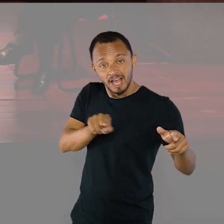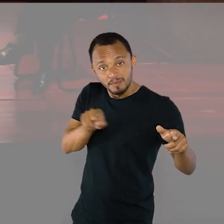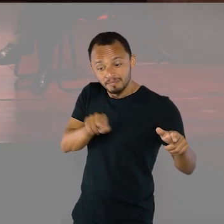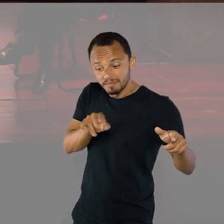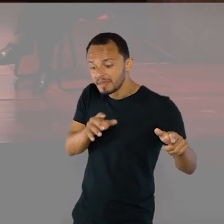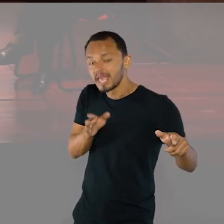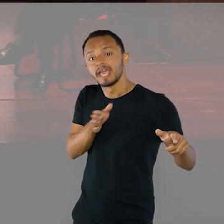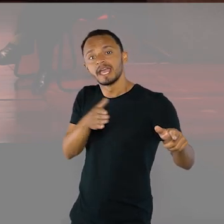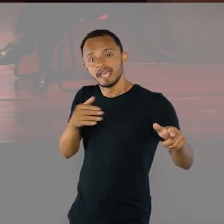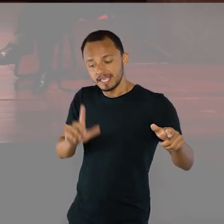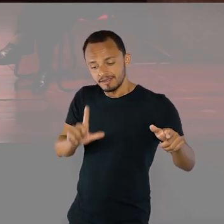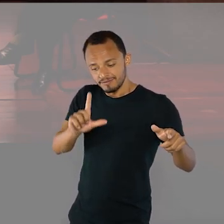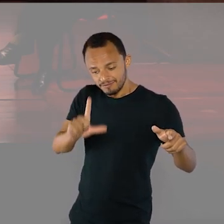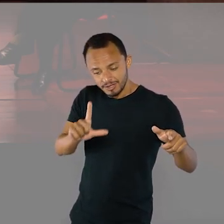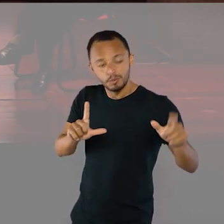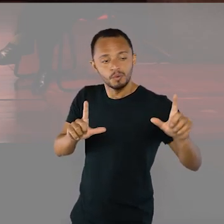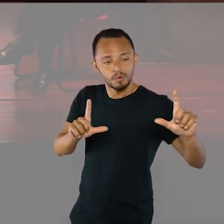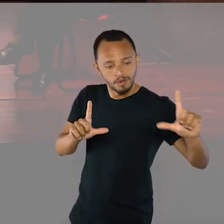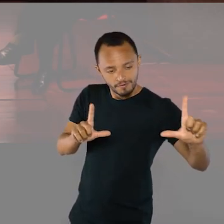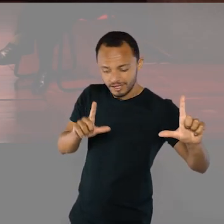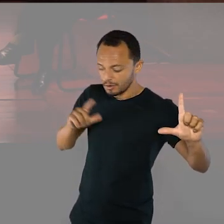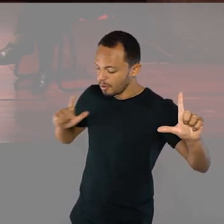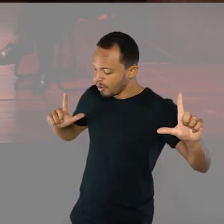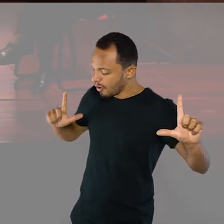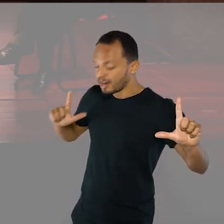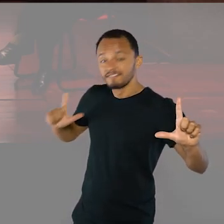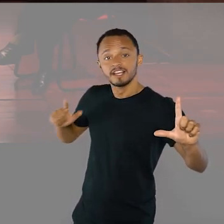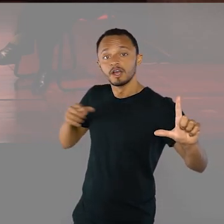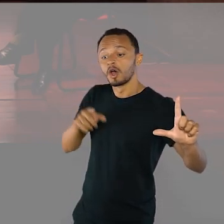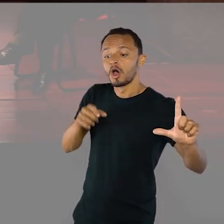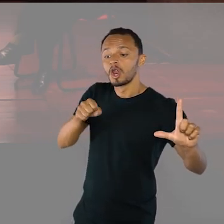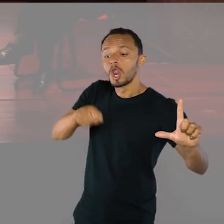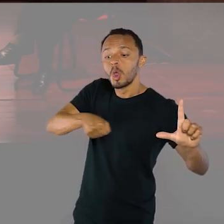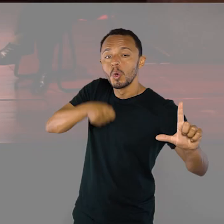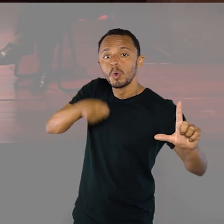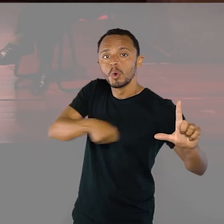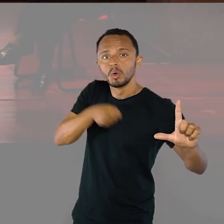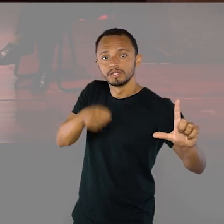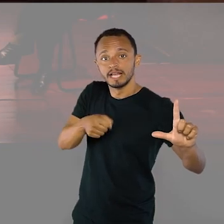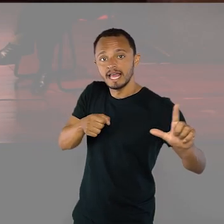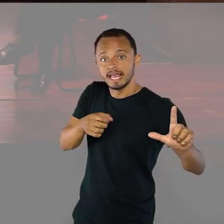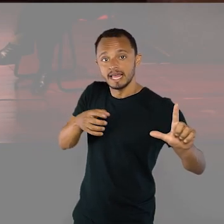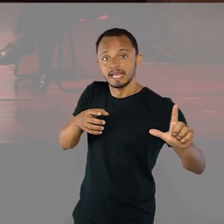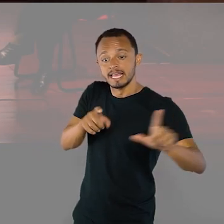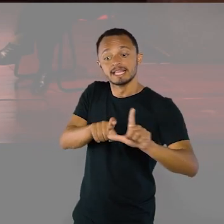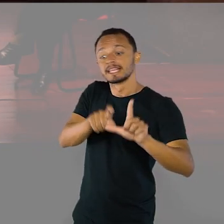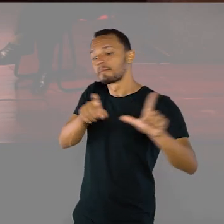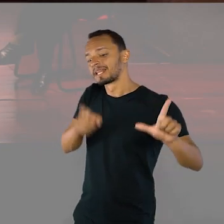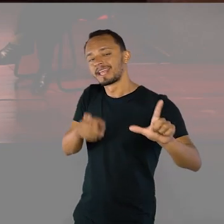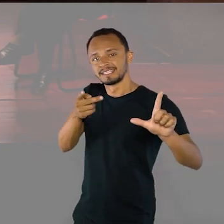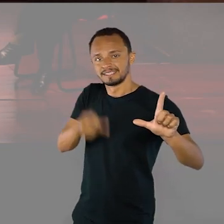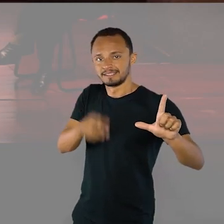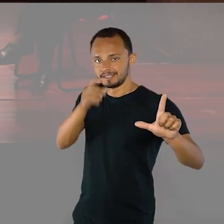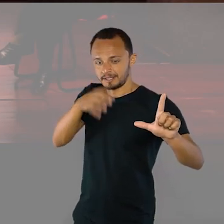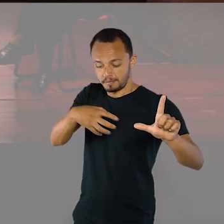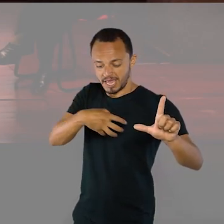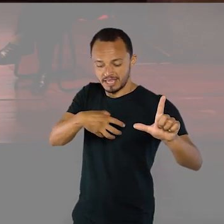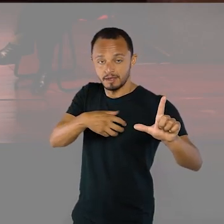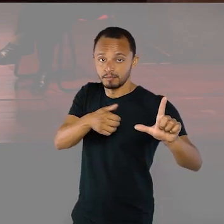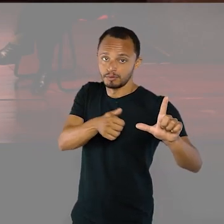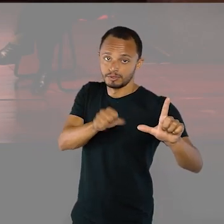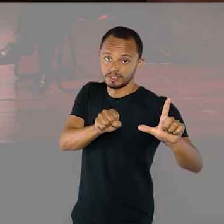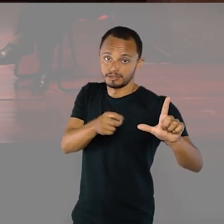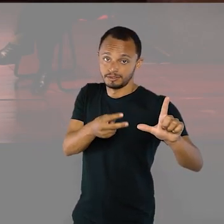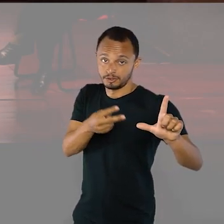essas representações que exaltam os feitos das grandes lutas pela independência na Bahia, de 22 a